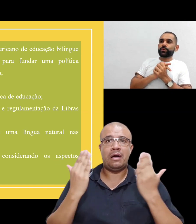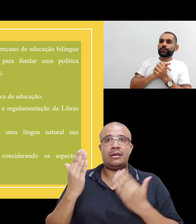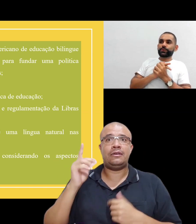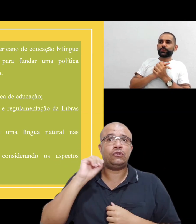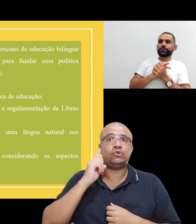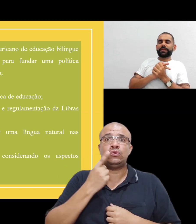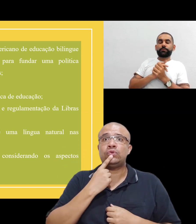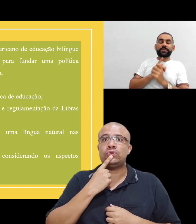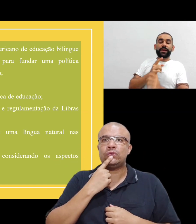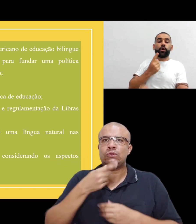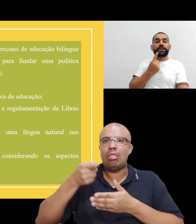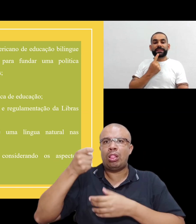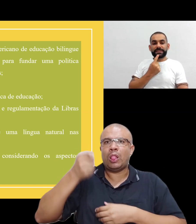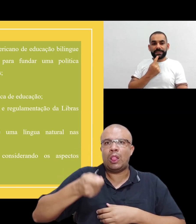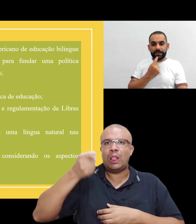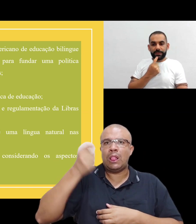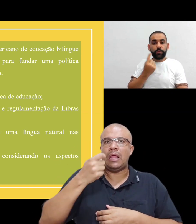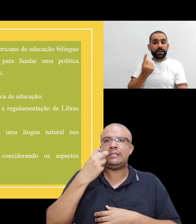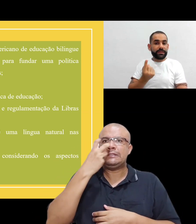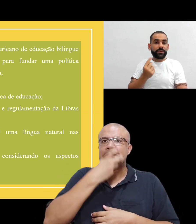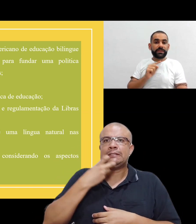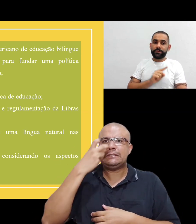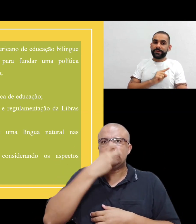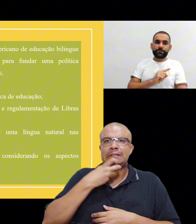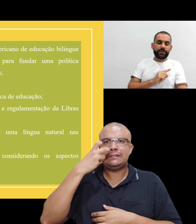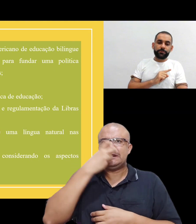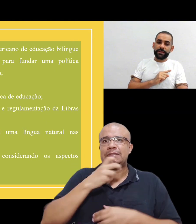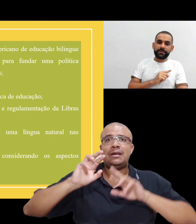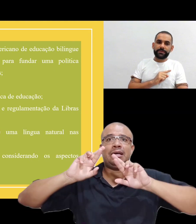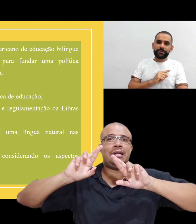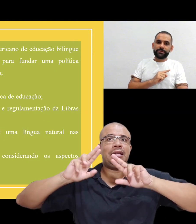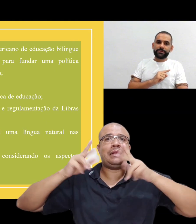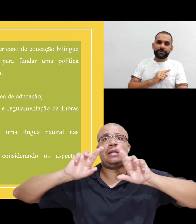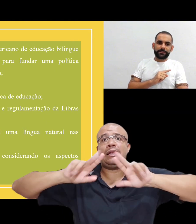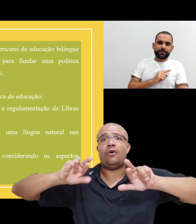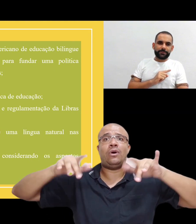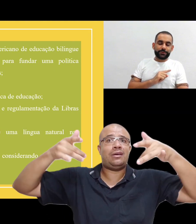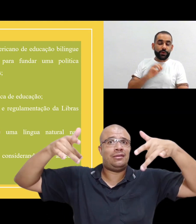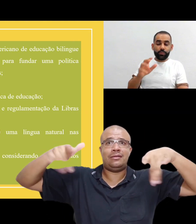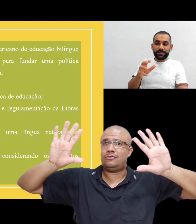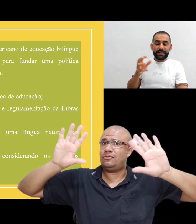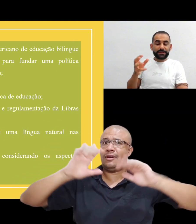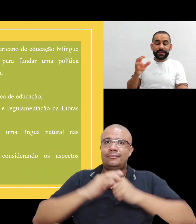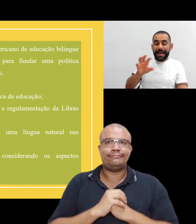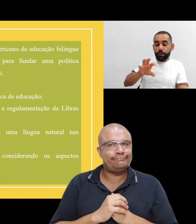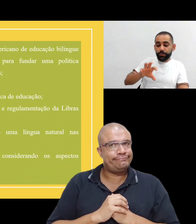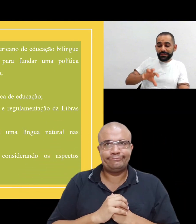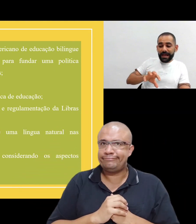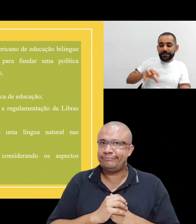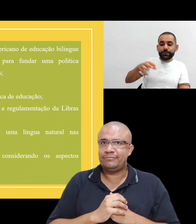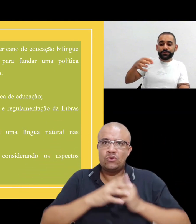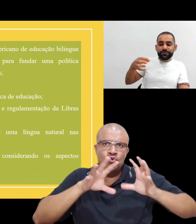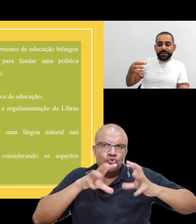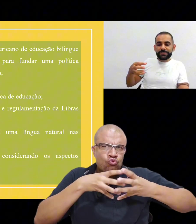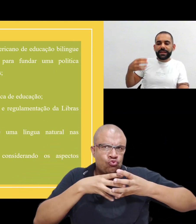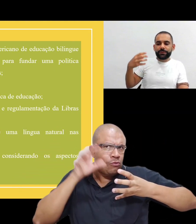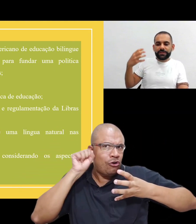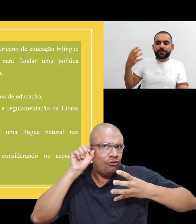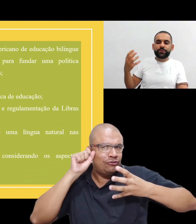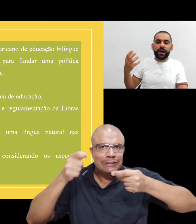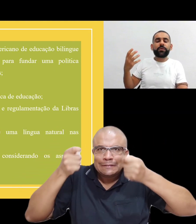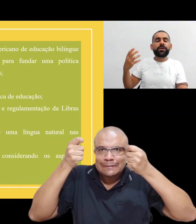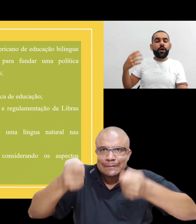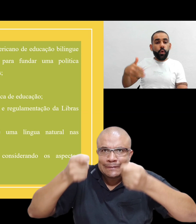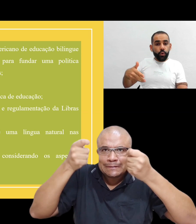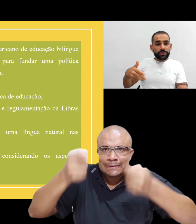botasse o surdo para poder oralizar uma língua que não é natural dele. de uma comunidade dele. A comunidade ouvinte, a